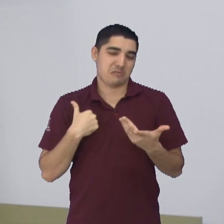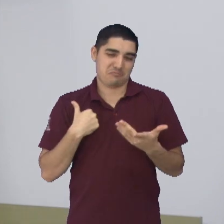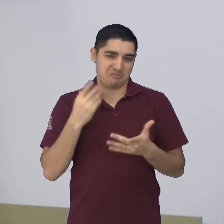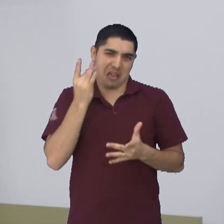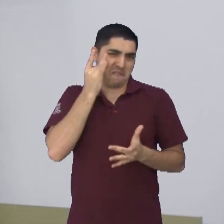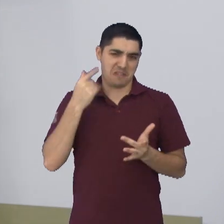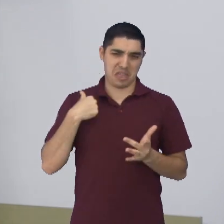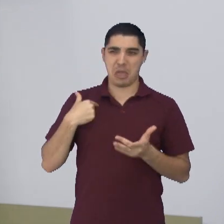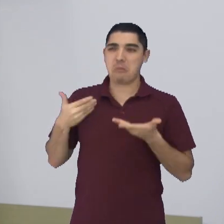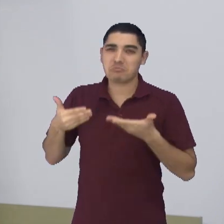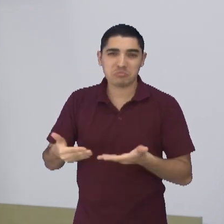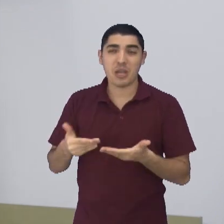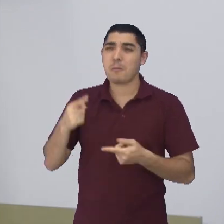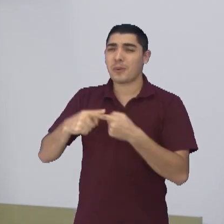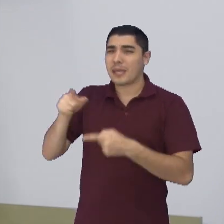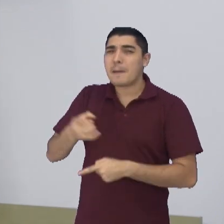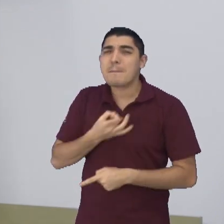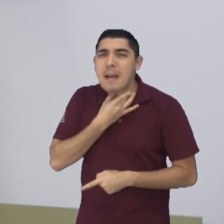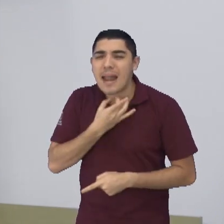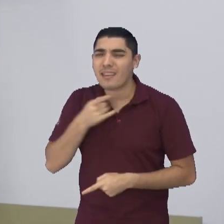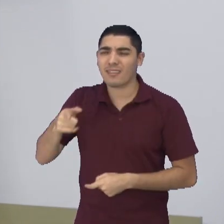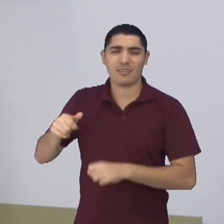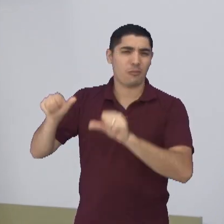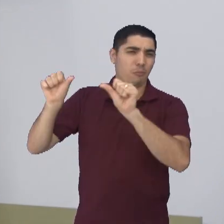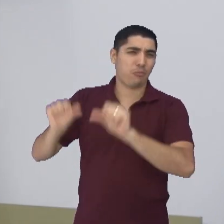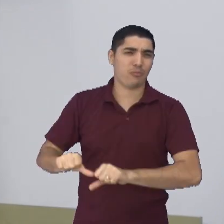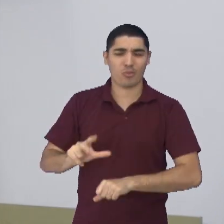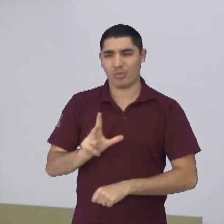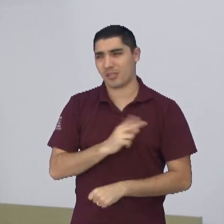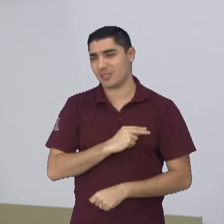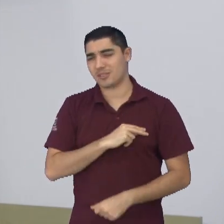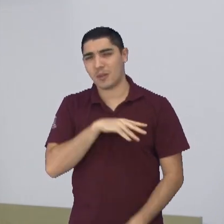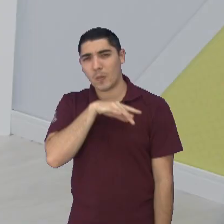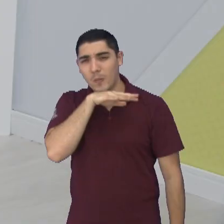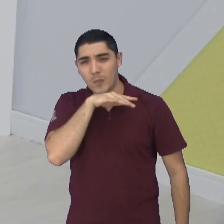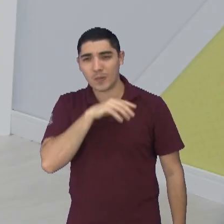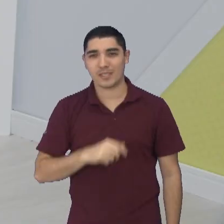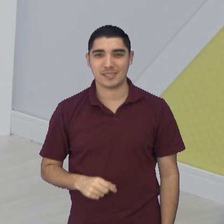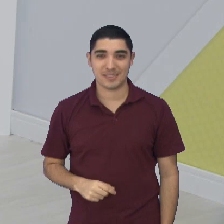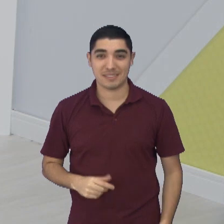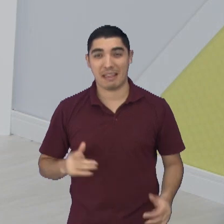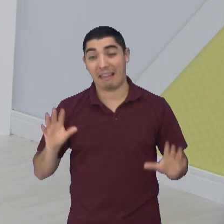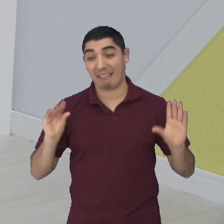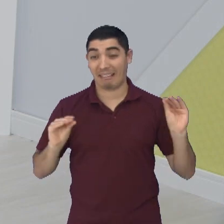da Águia, até porque o time do Marília é ruim pra danar. Nossa, que timinho ruim.